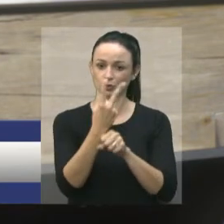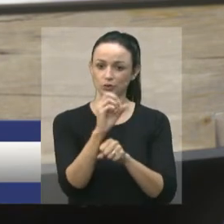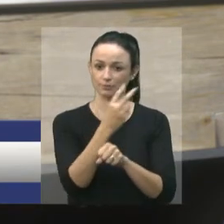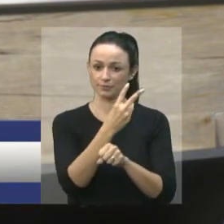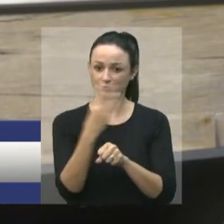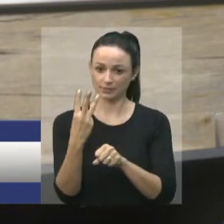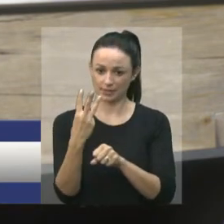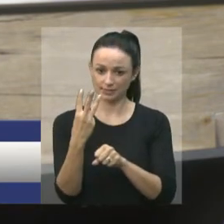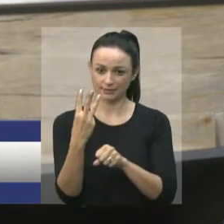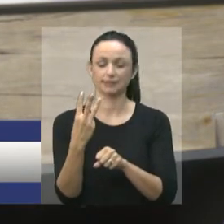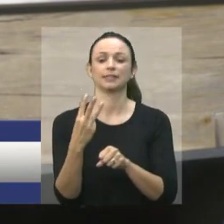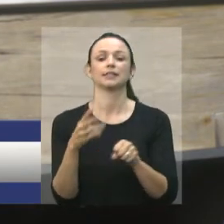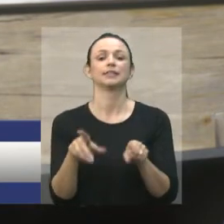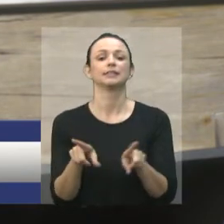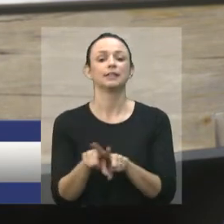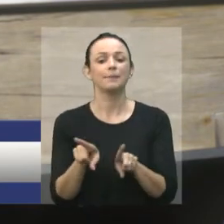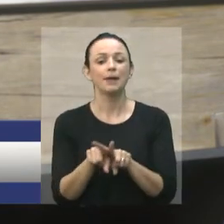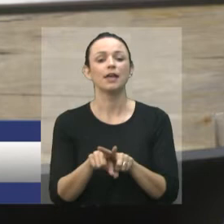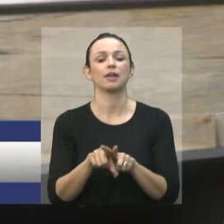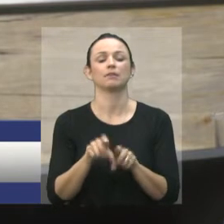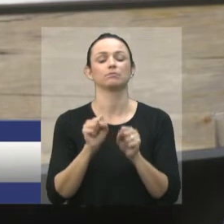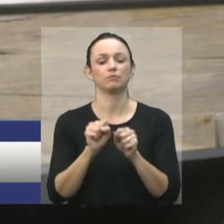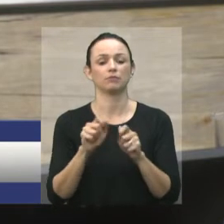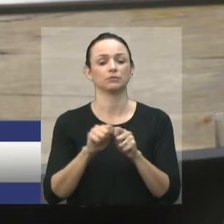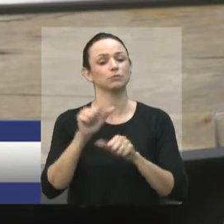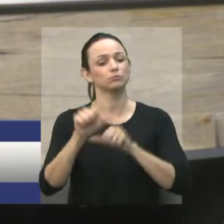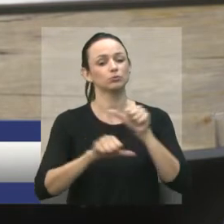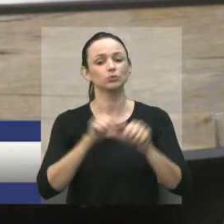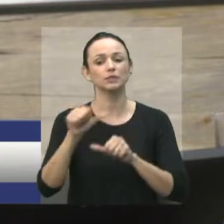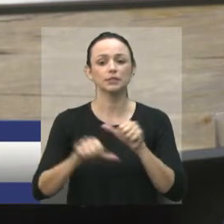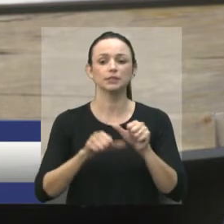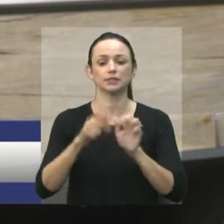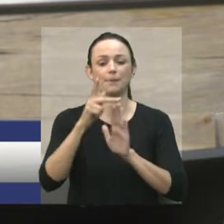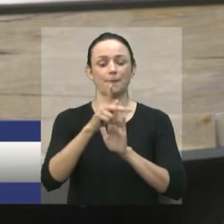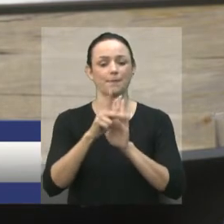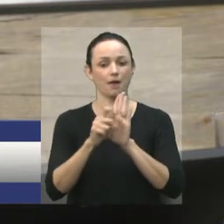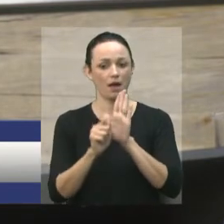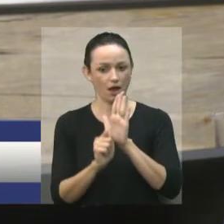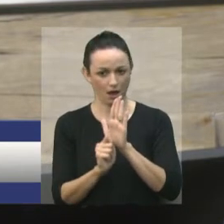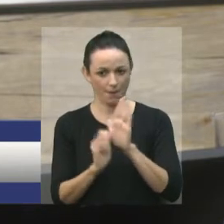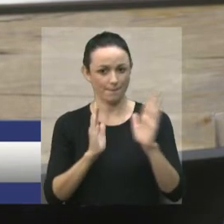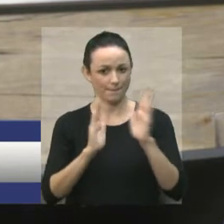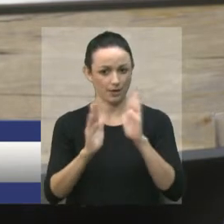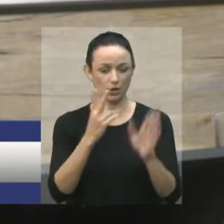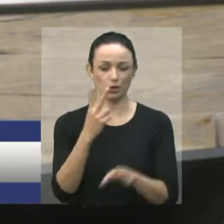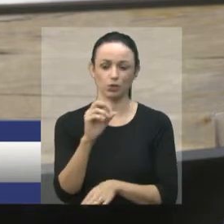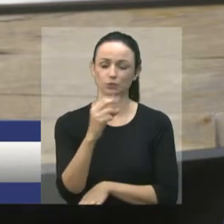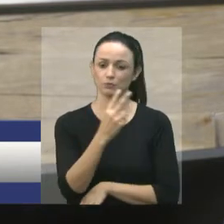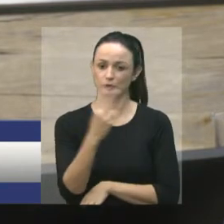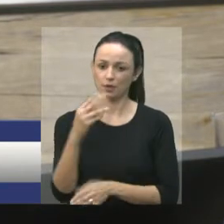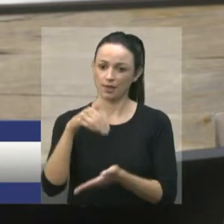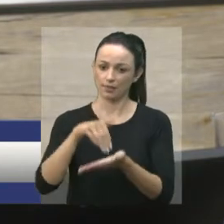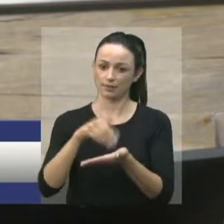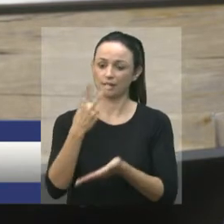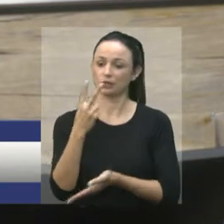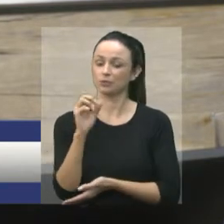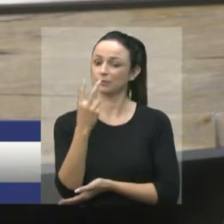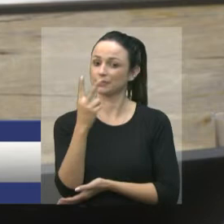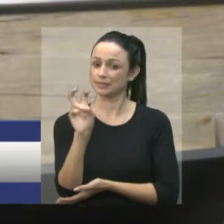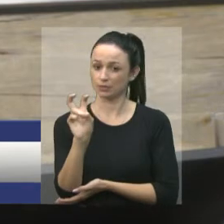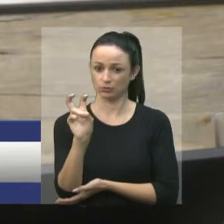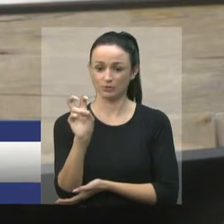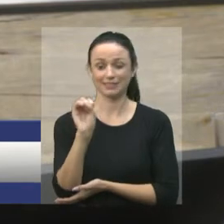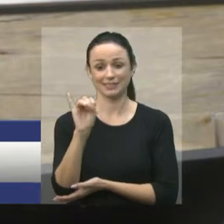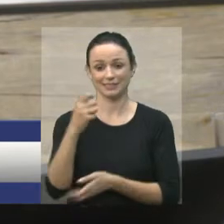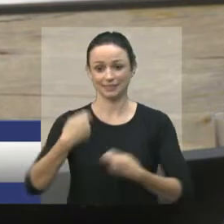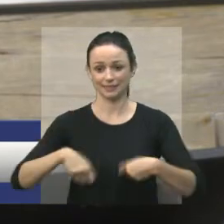de 2023, bem como promovidas as alterações no plano plurianual para o período de 2022 a 2025,